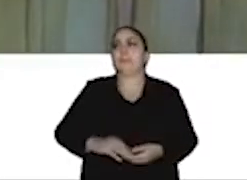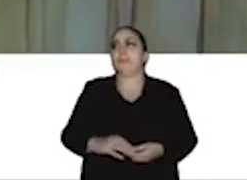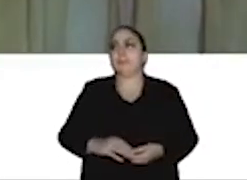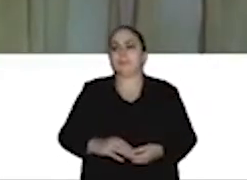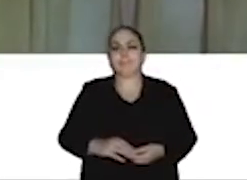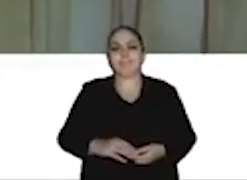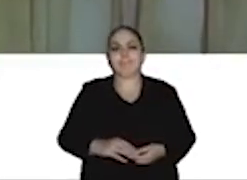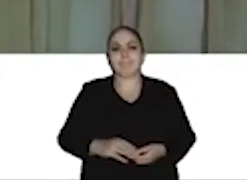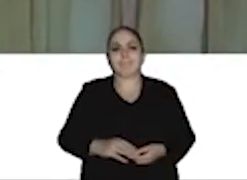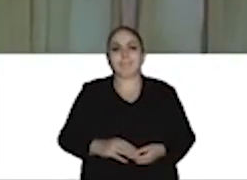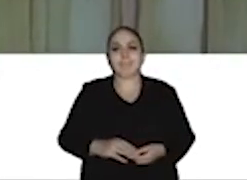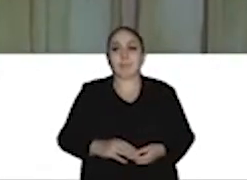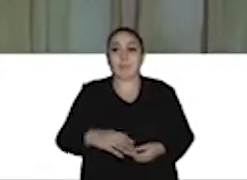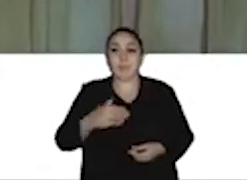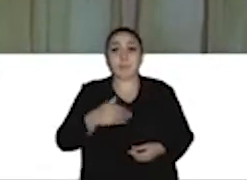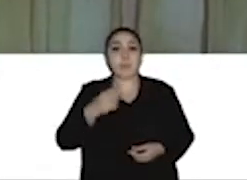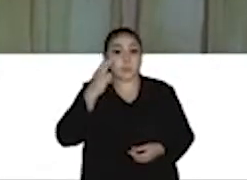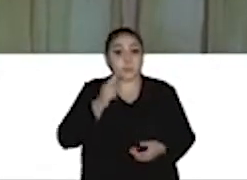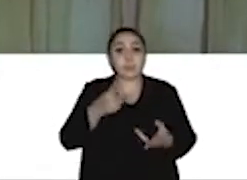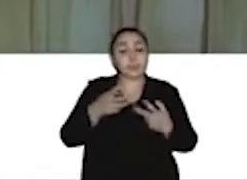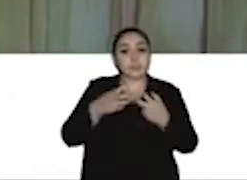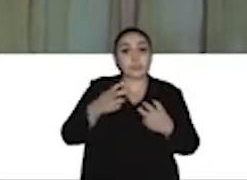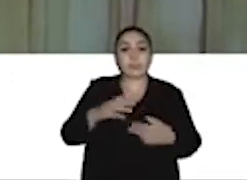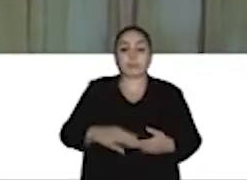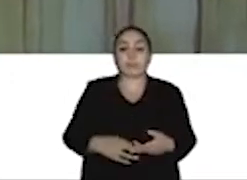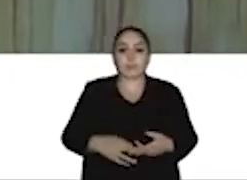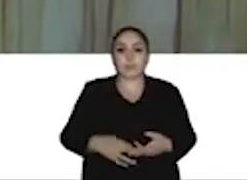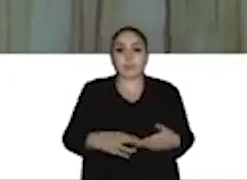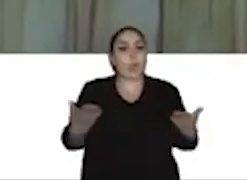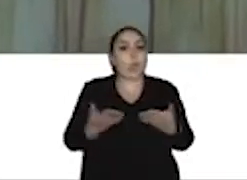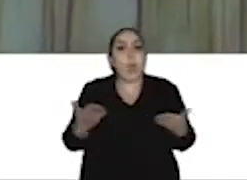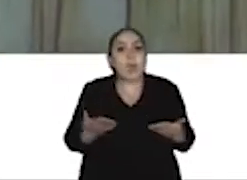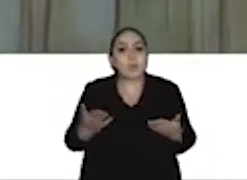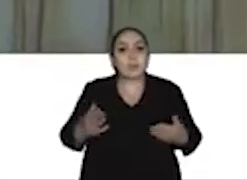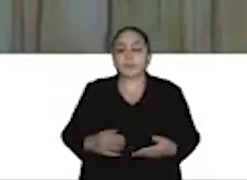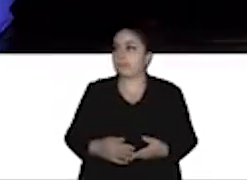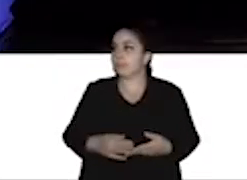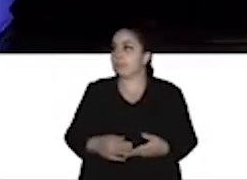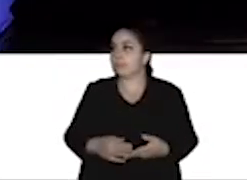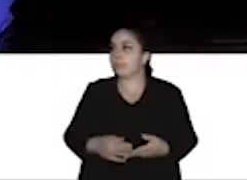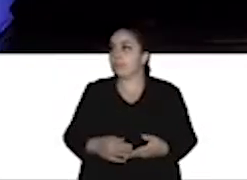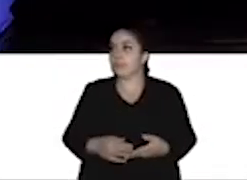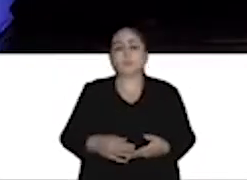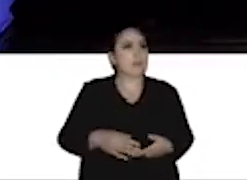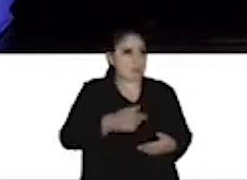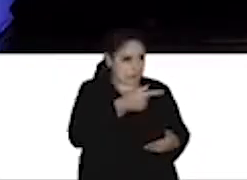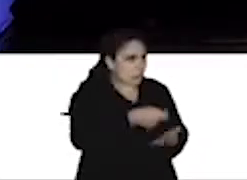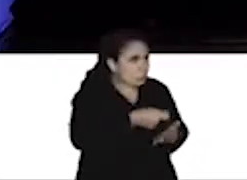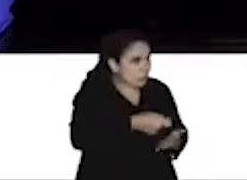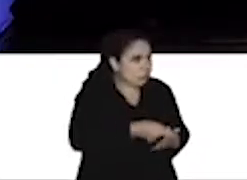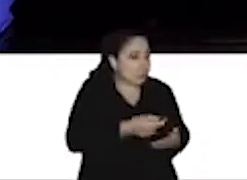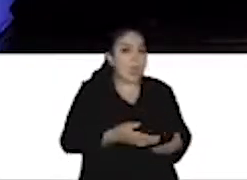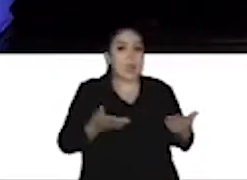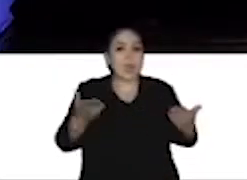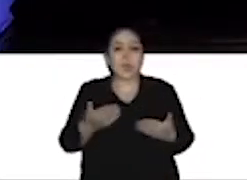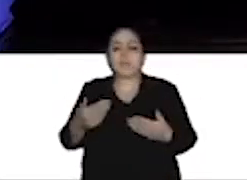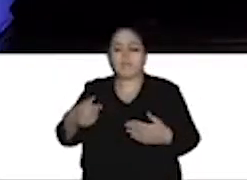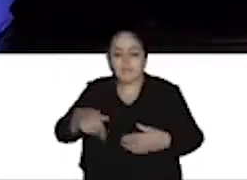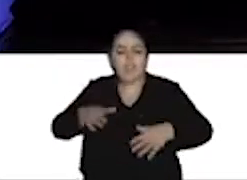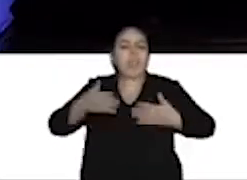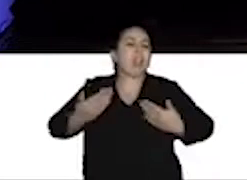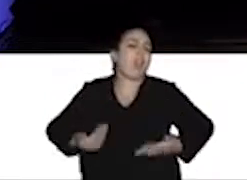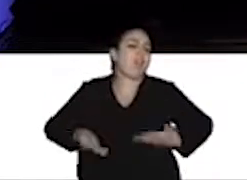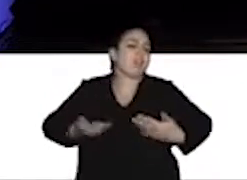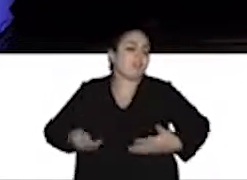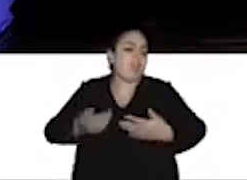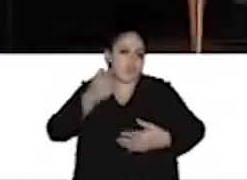mesmo. Ah, eu vi, foi isso. E agora? Não, foste muito duro. É. Agora vai mole. Ah, mole, tá.